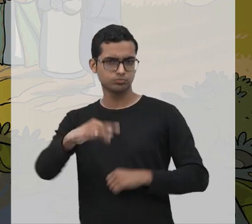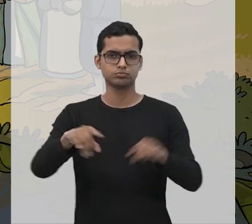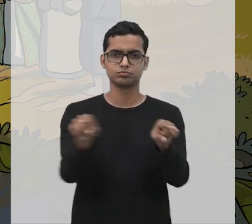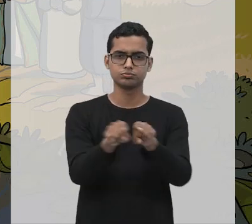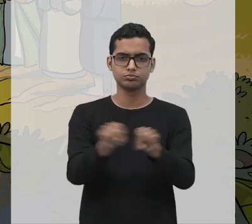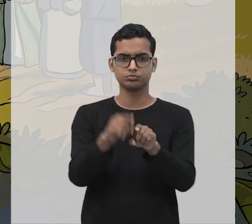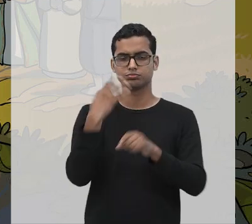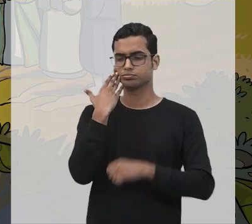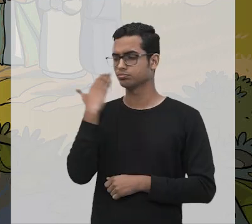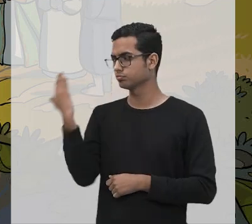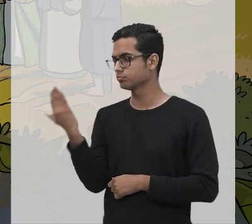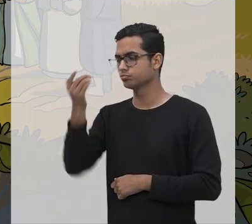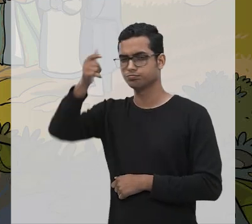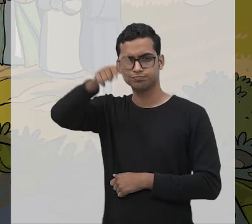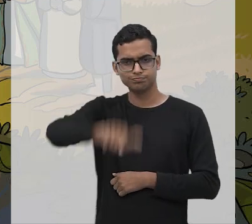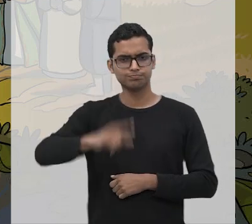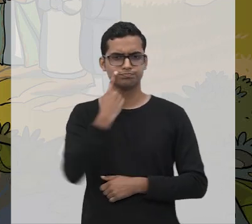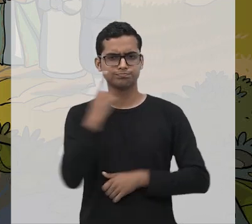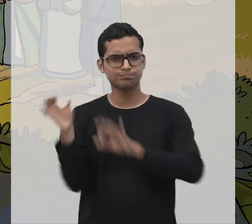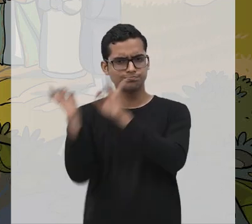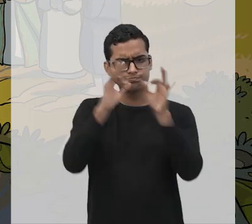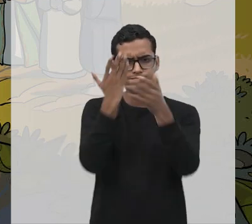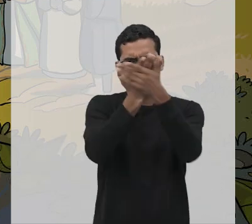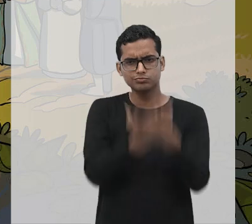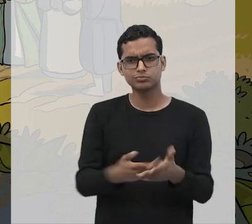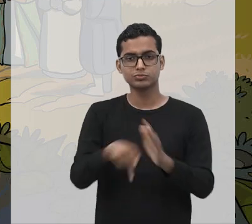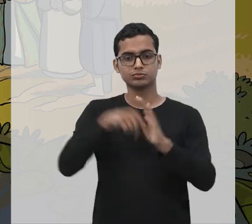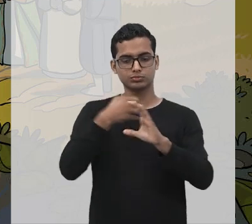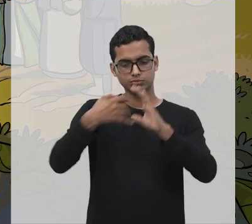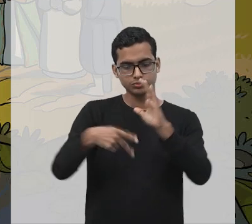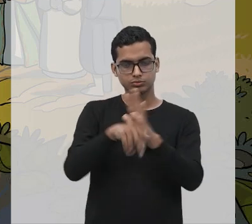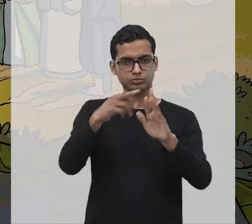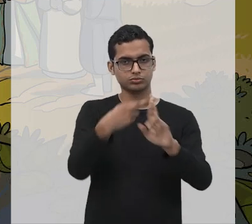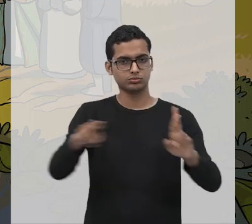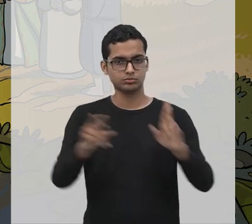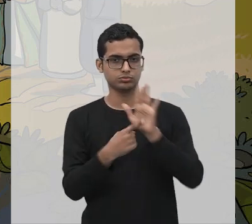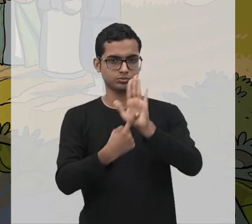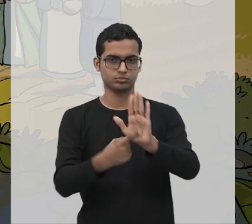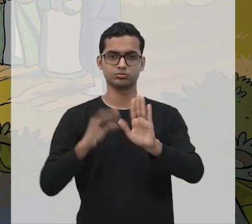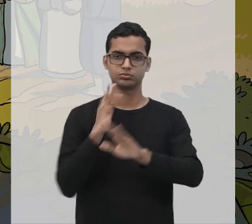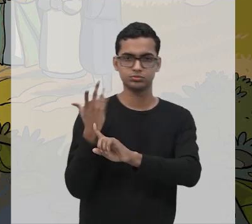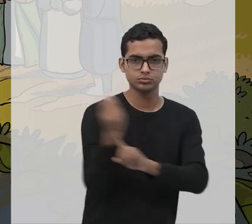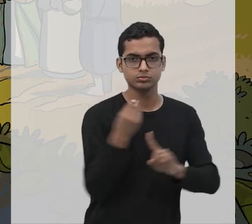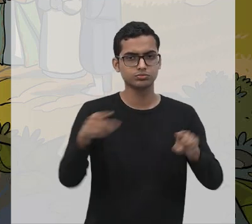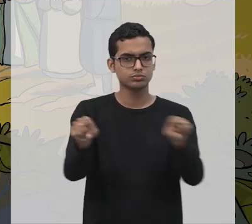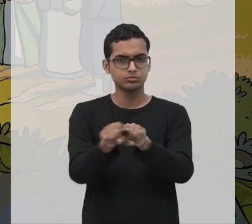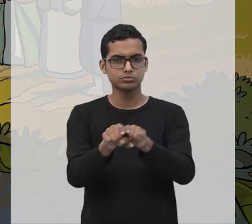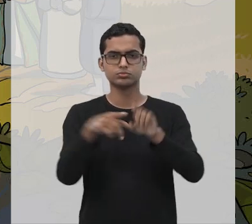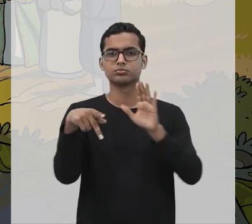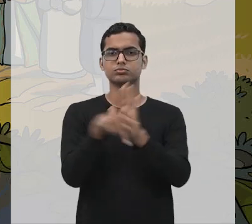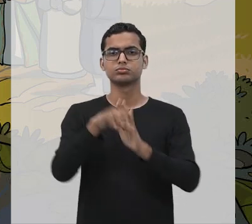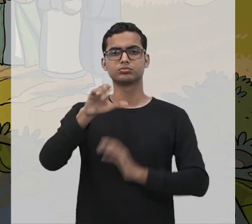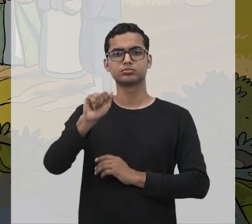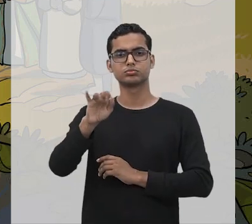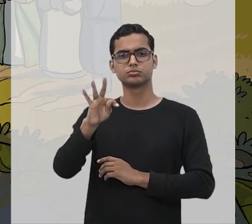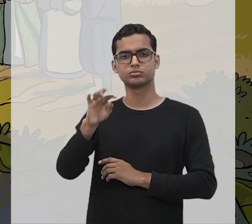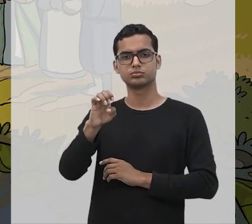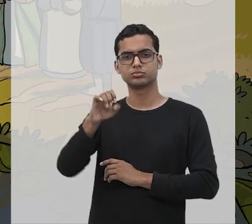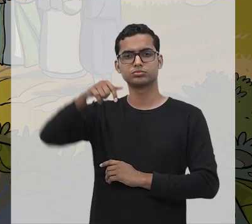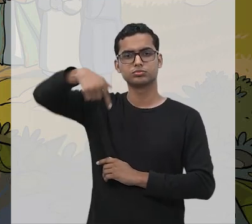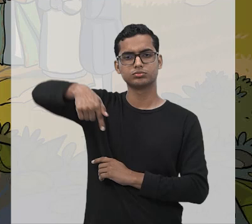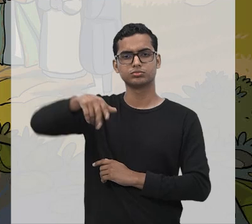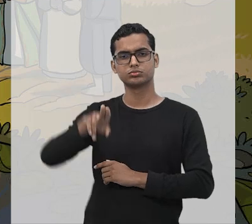uma vez, a gente vê aí a característica religiosa presente na arte. A catequização dos